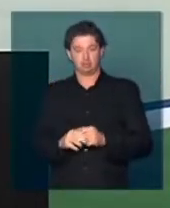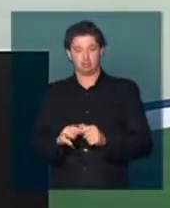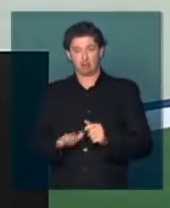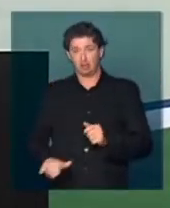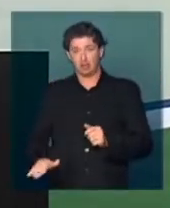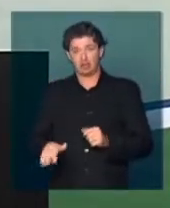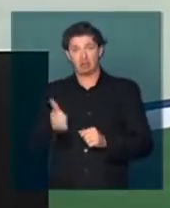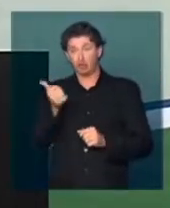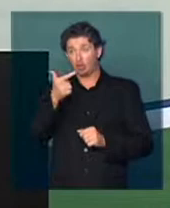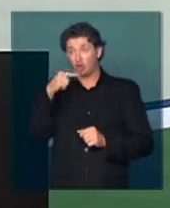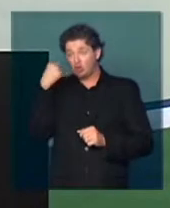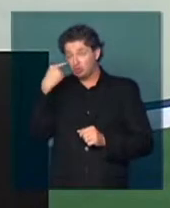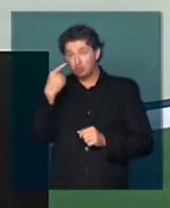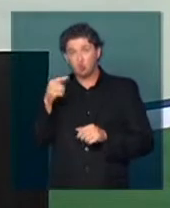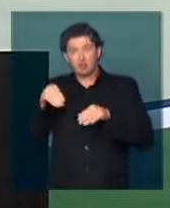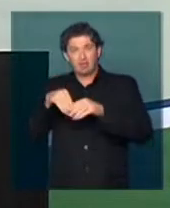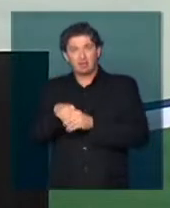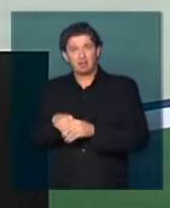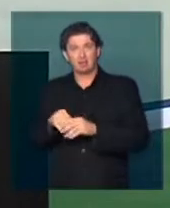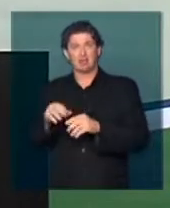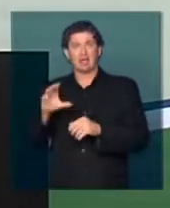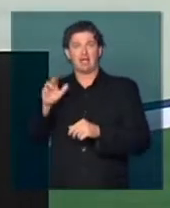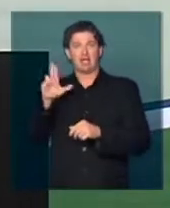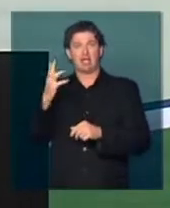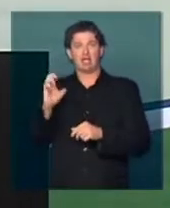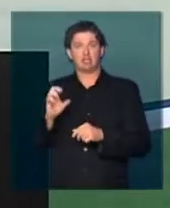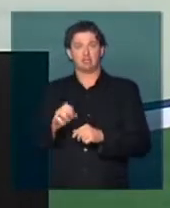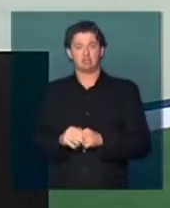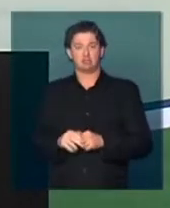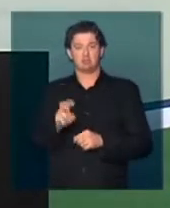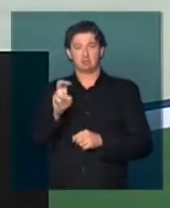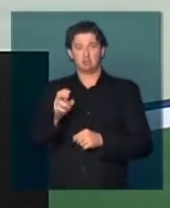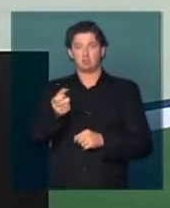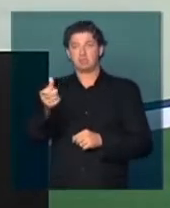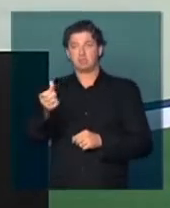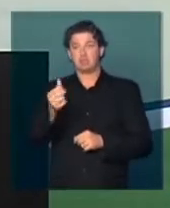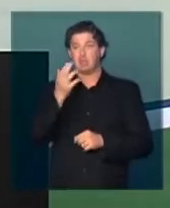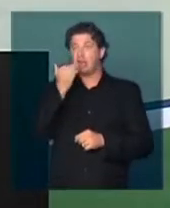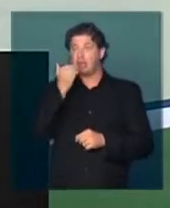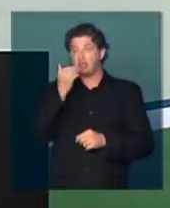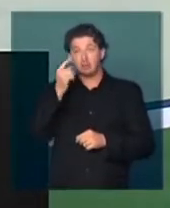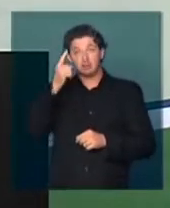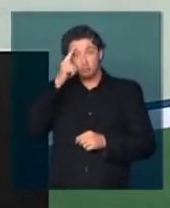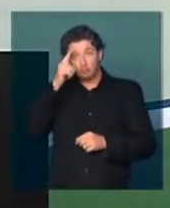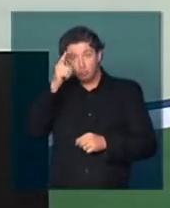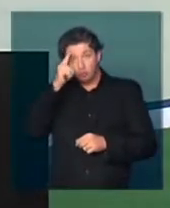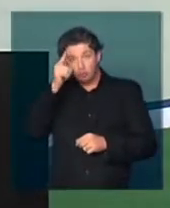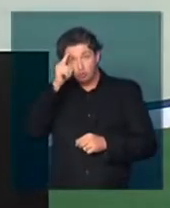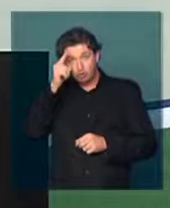passa 12 horas na creche. São 5, 6 refeições.